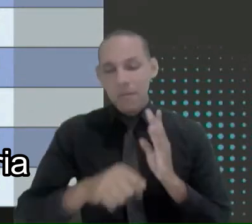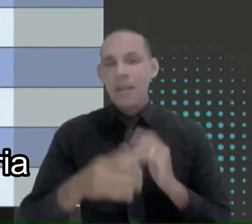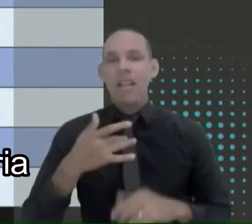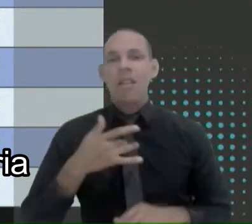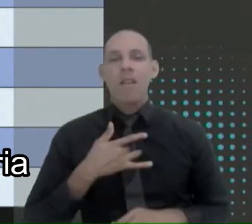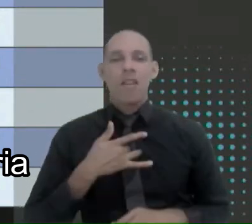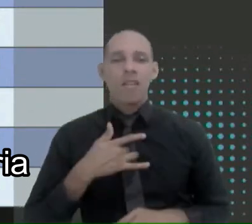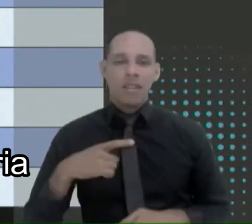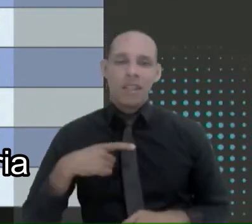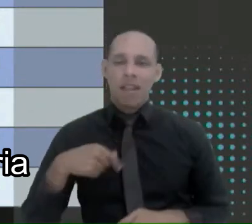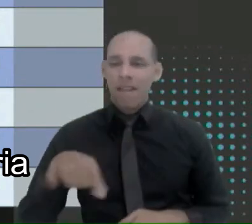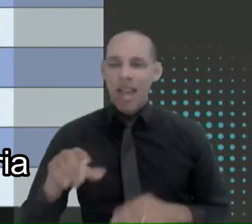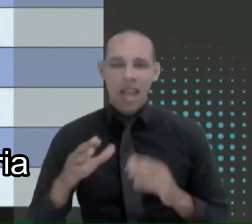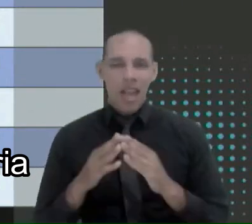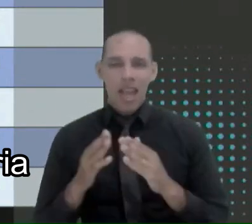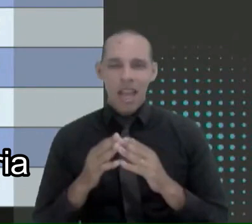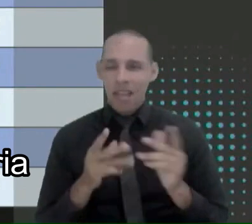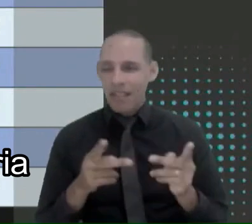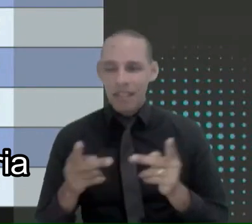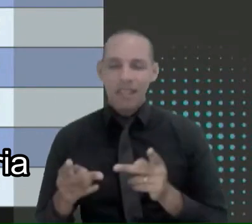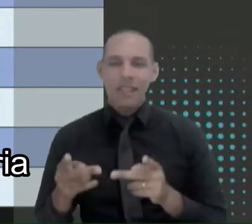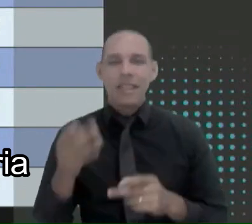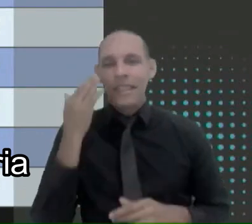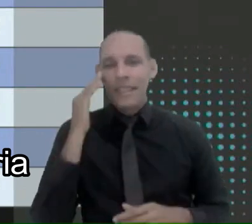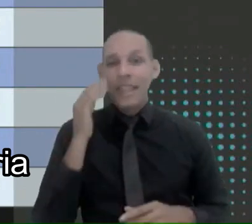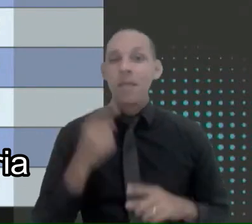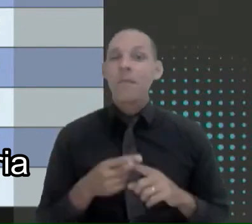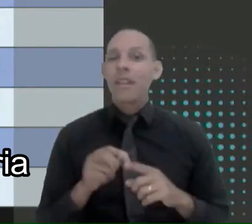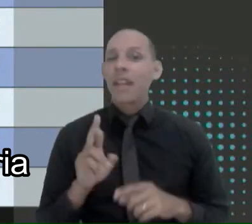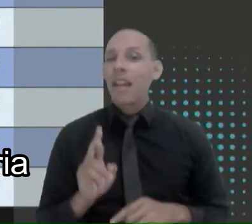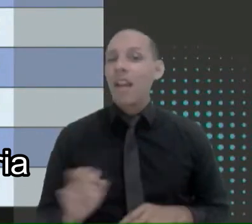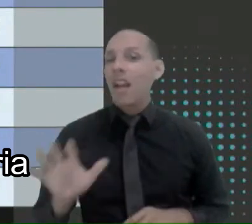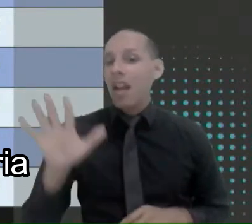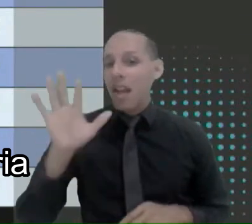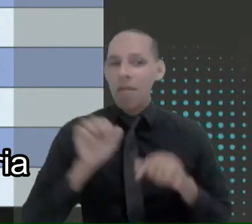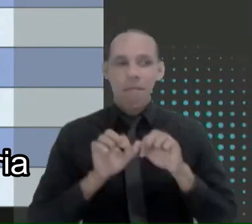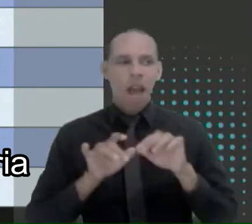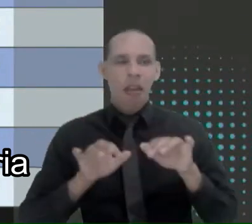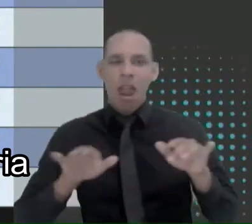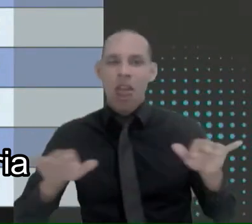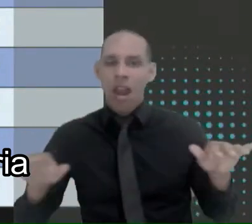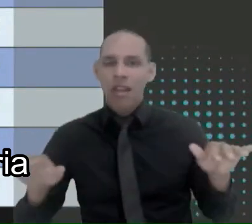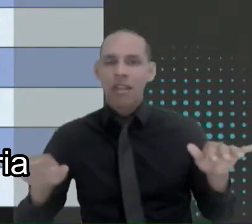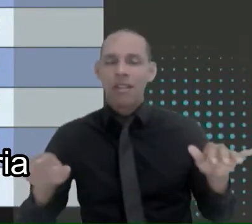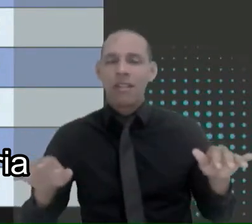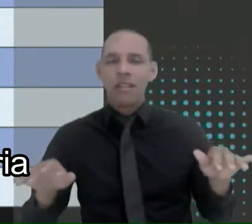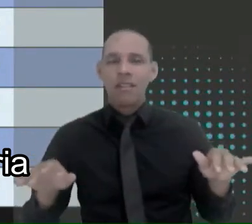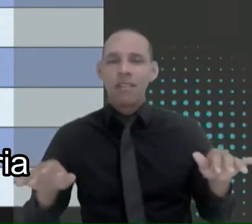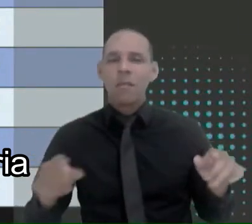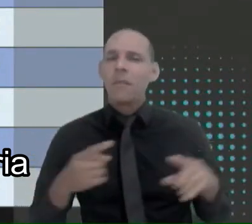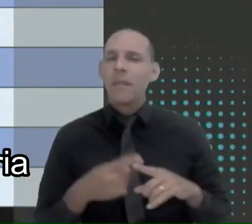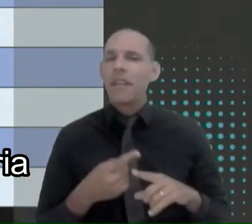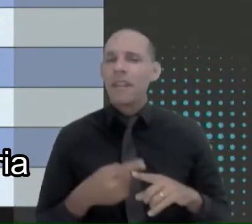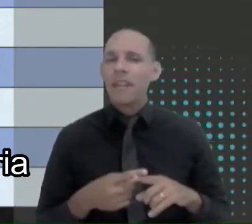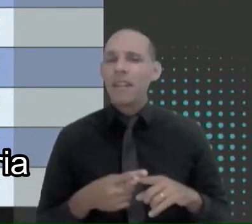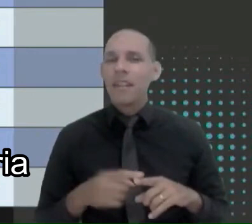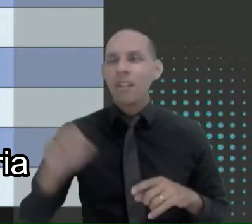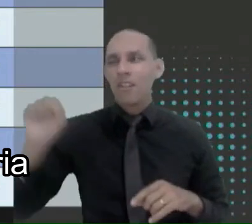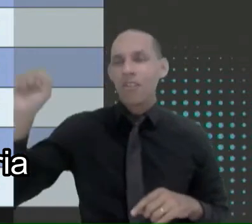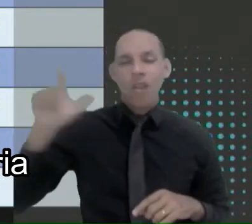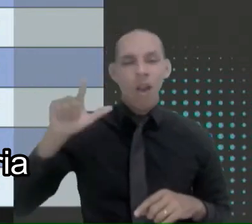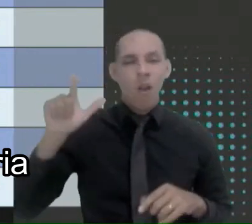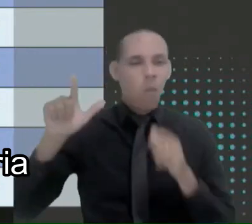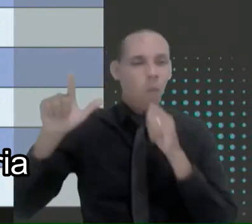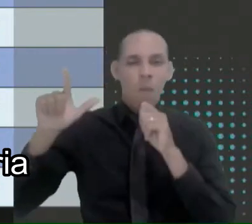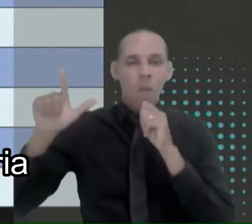visita domiciliar, você entende o porquê que a Rocinha tem altas taxas de transmissão, tem uma taxa alta de incidência. O sol não bate, os